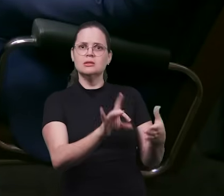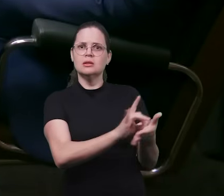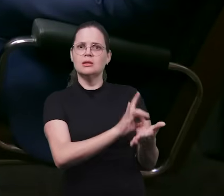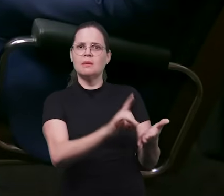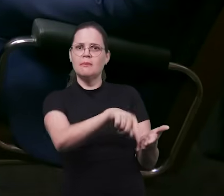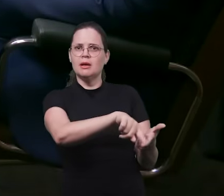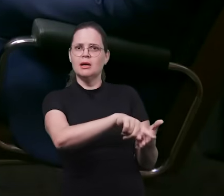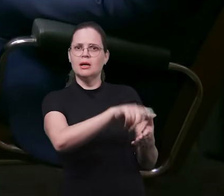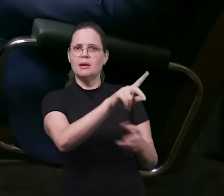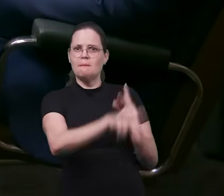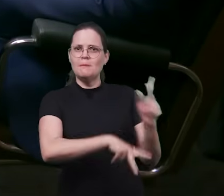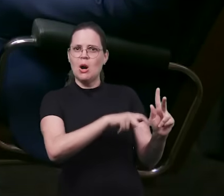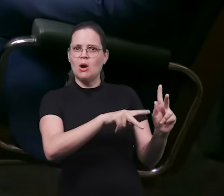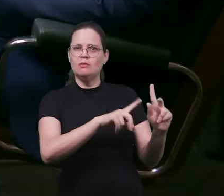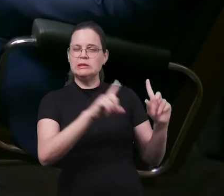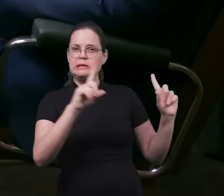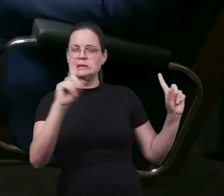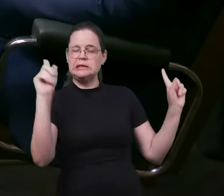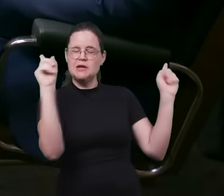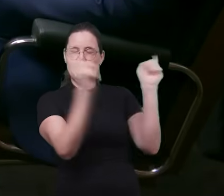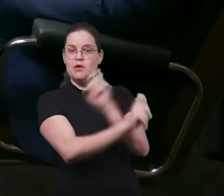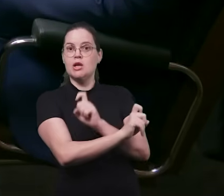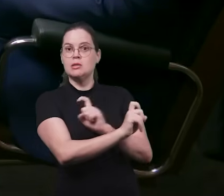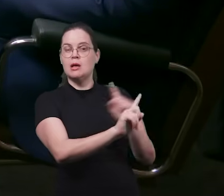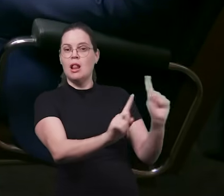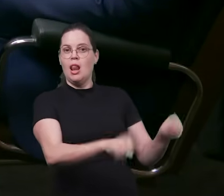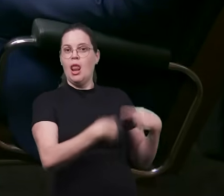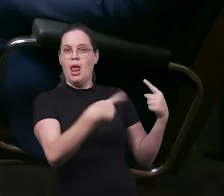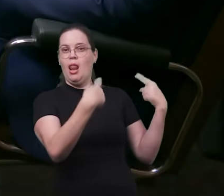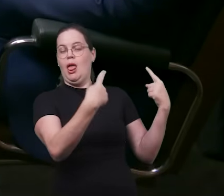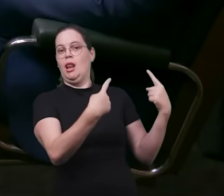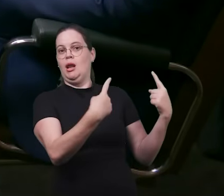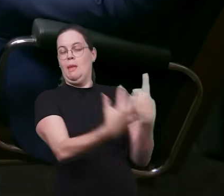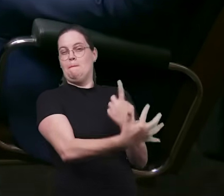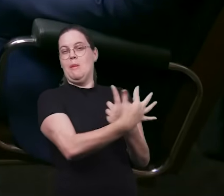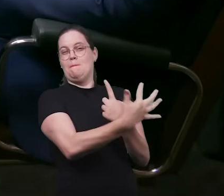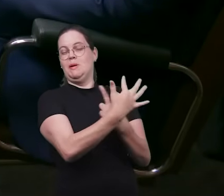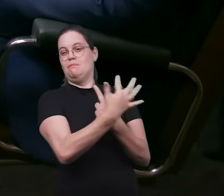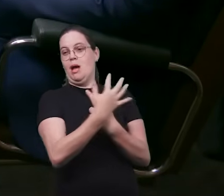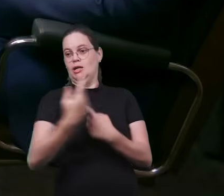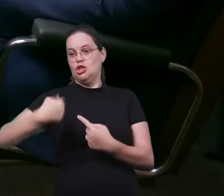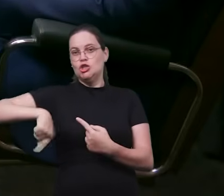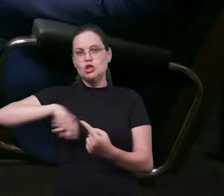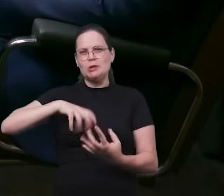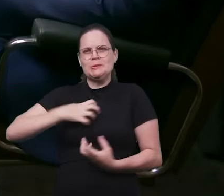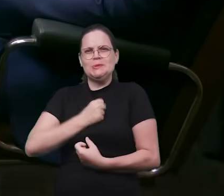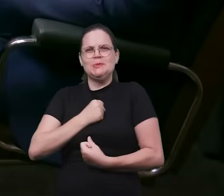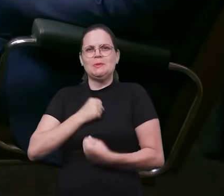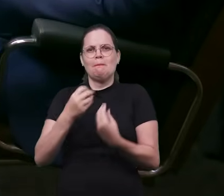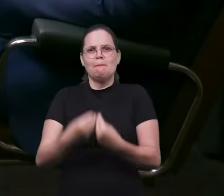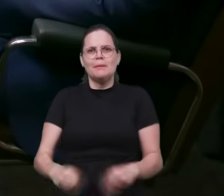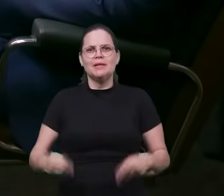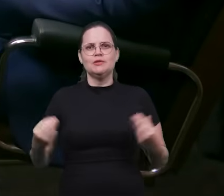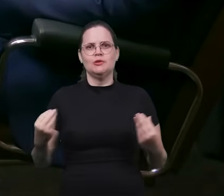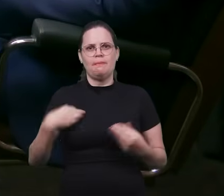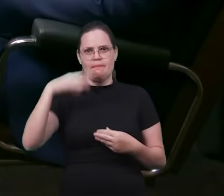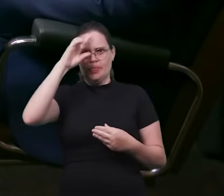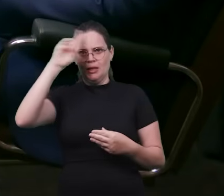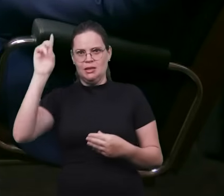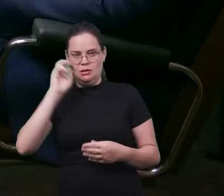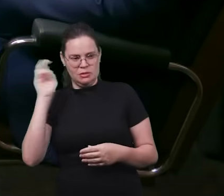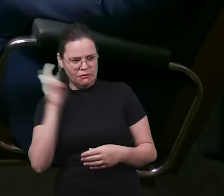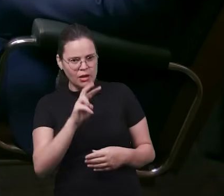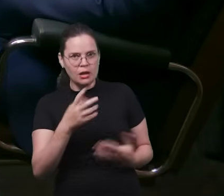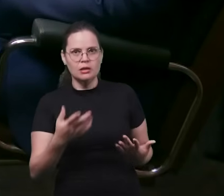os midianitas nos trouxeram aflição, prejuízo e tudo mais. Deus não está vendo, né? Que é